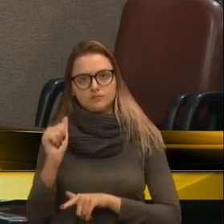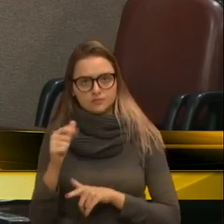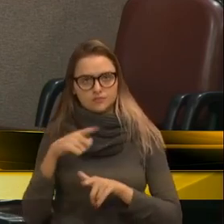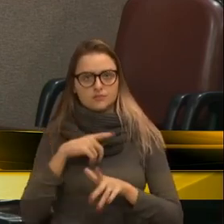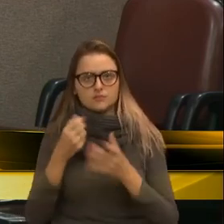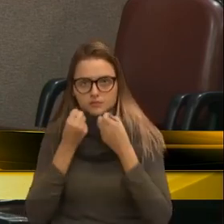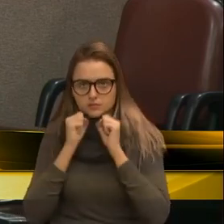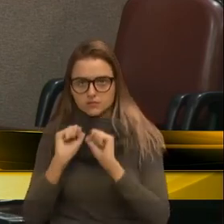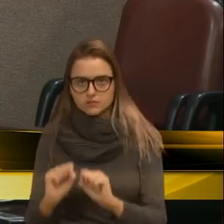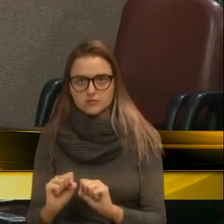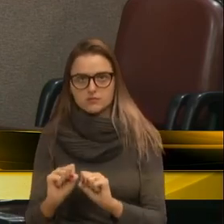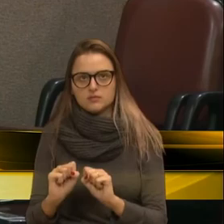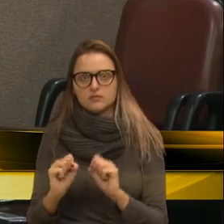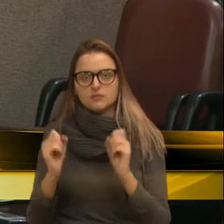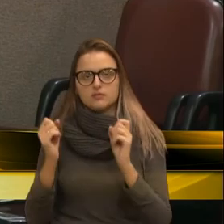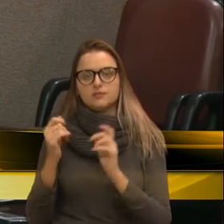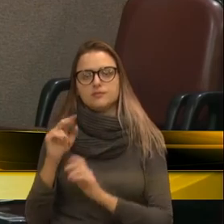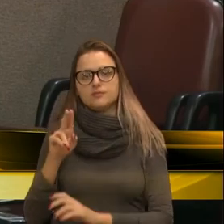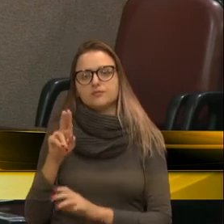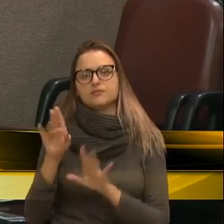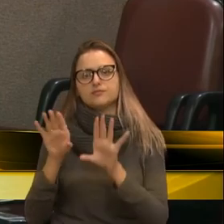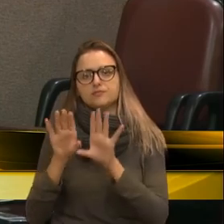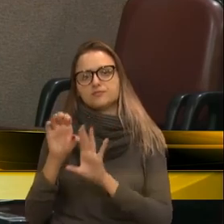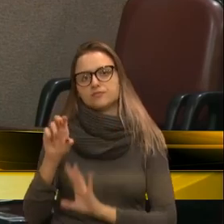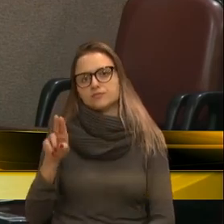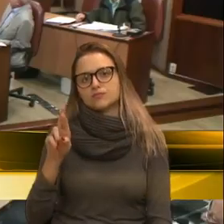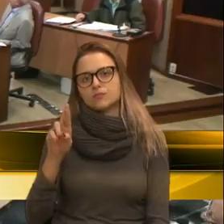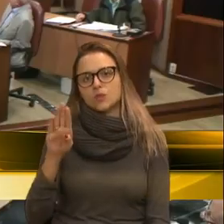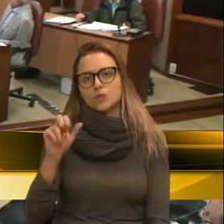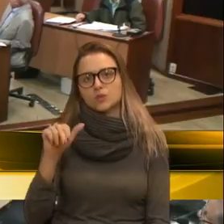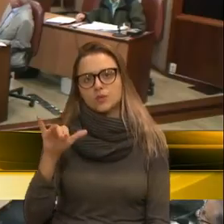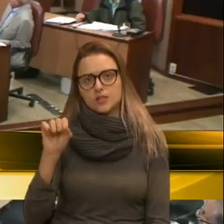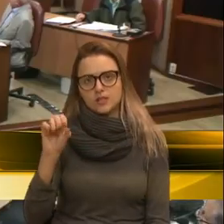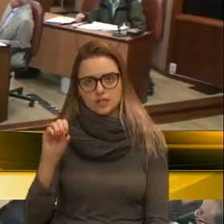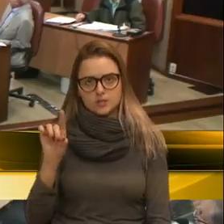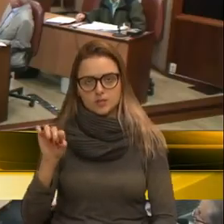Secretaria Municipal de Urbanismo. É isso, senhor presidente. Muito obrigado. Vereador Velocino.